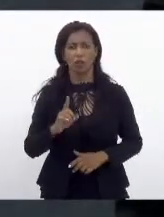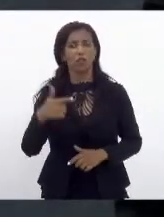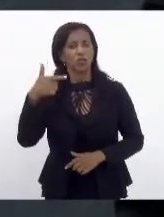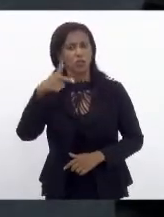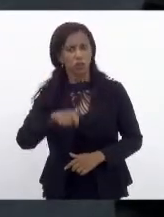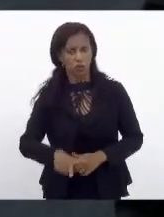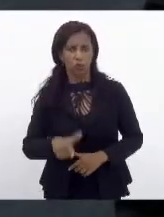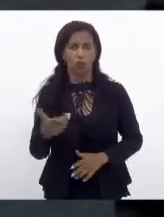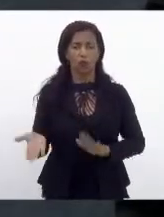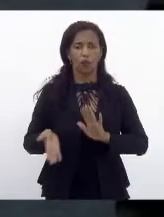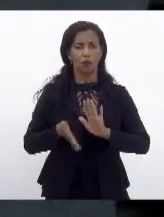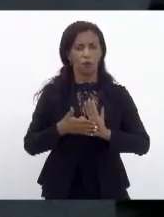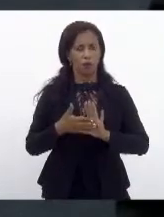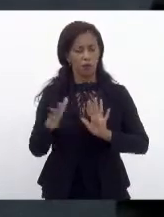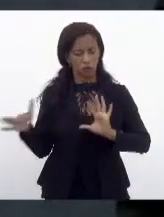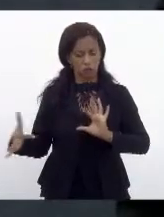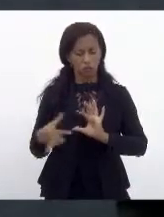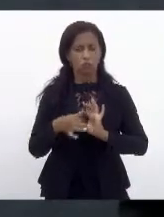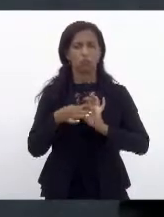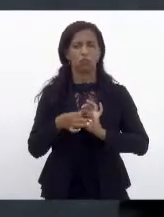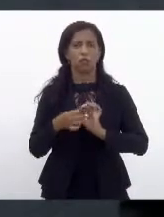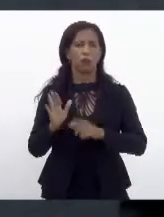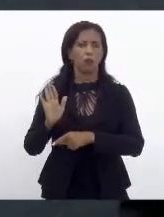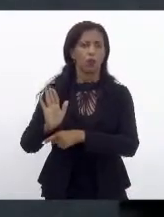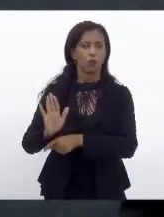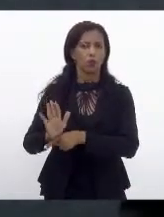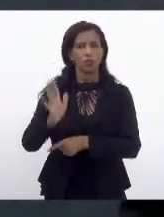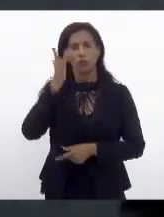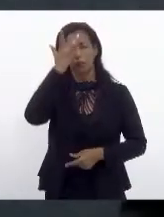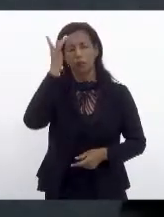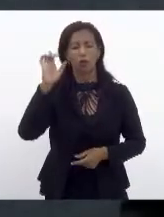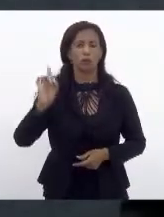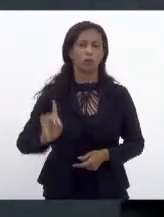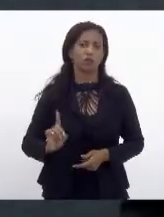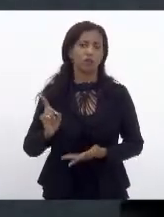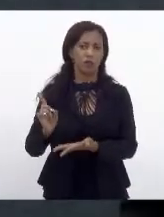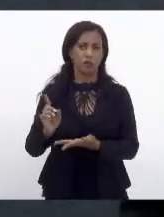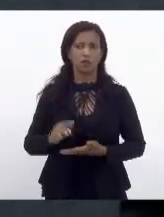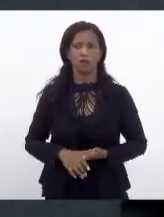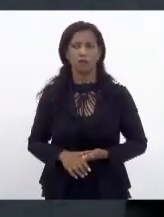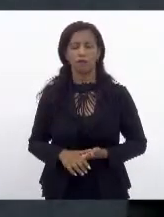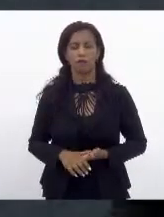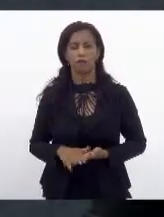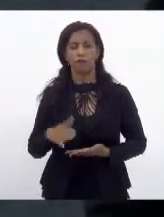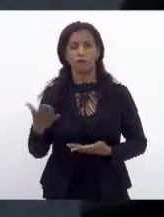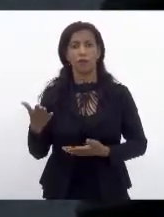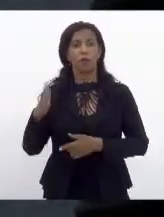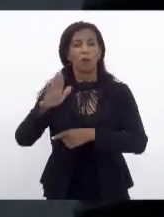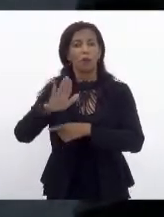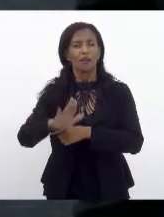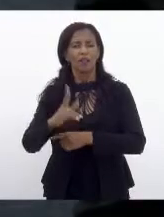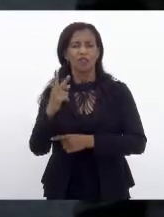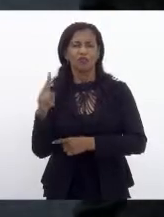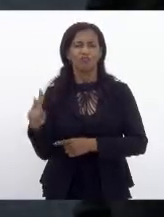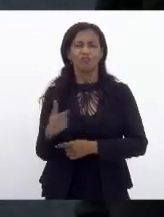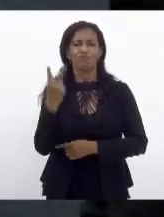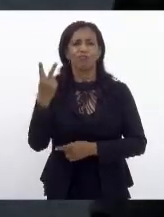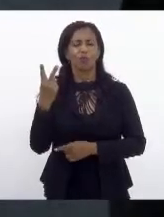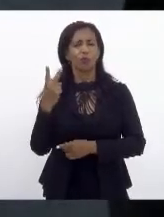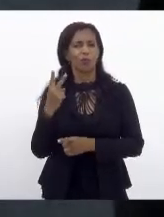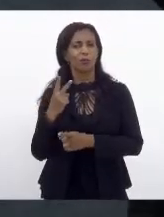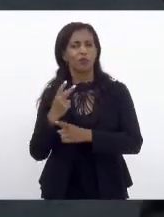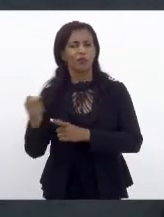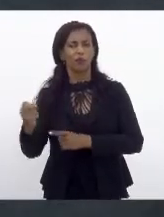uma vez, os nossos mandatos irmanados na defesa das pessoas com deficiência. Então, uma tarde de dupla vitória na Assembleia